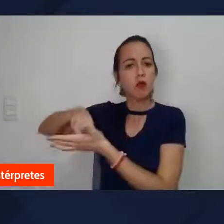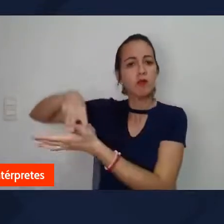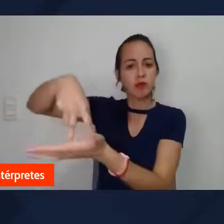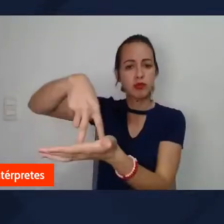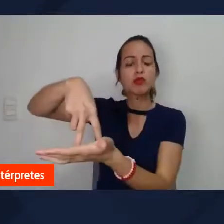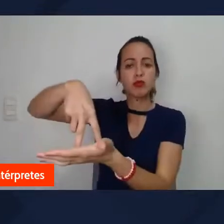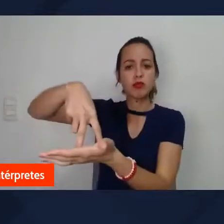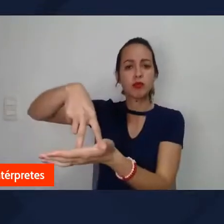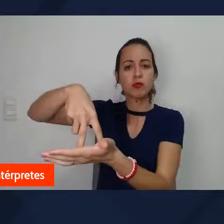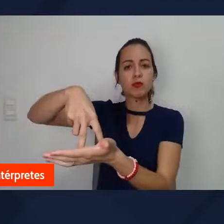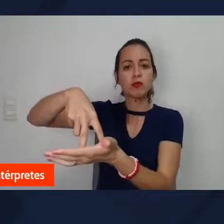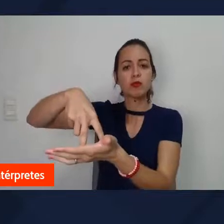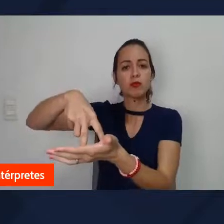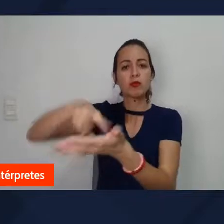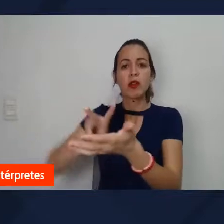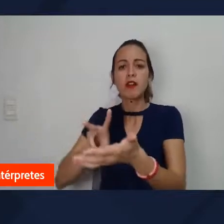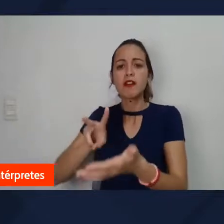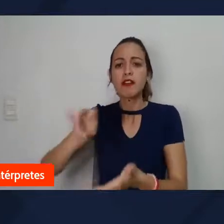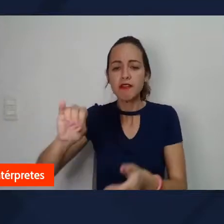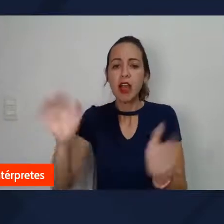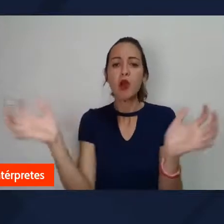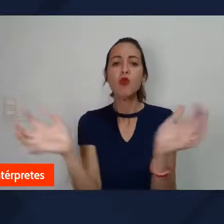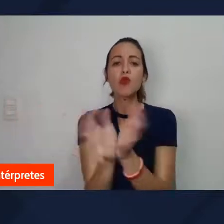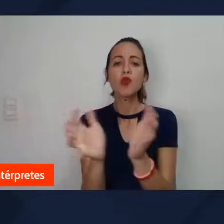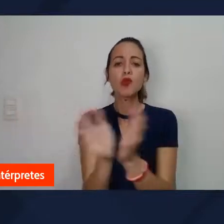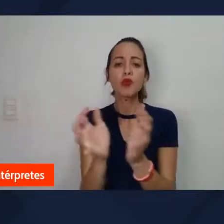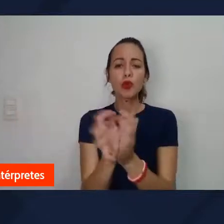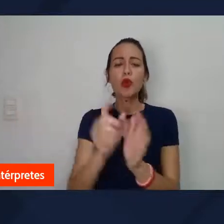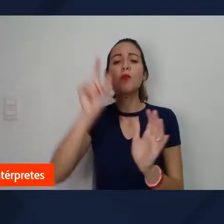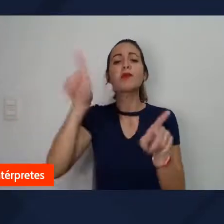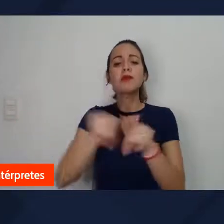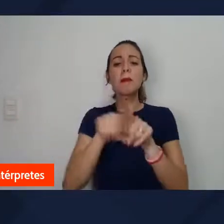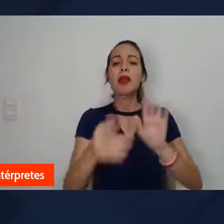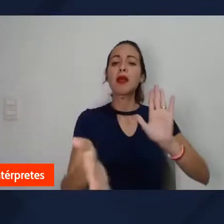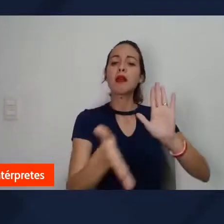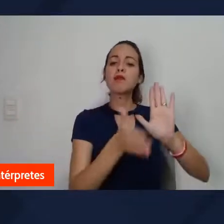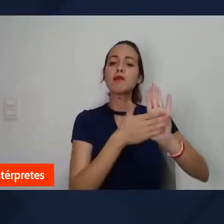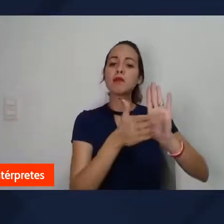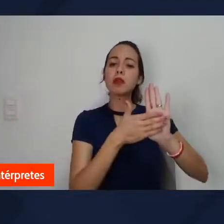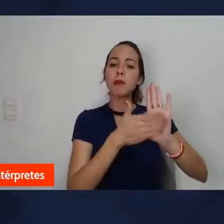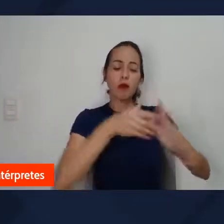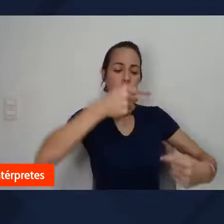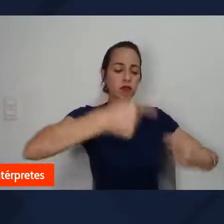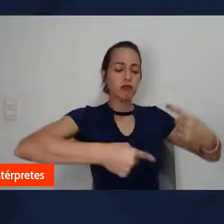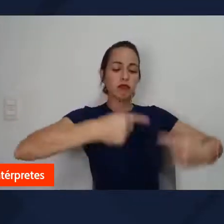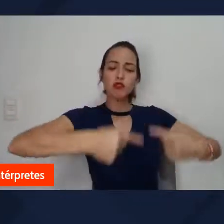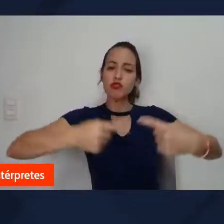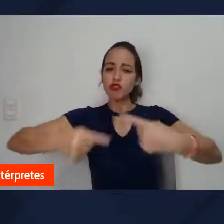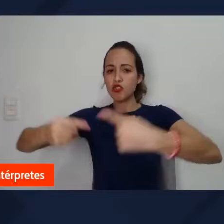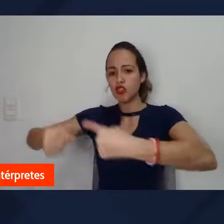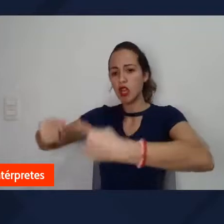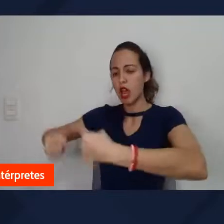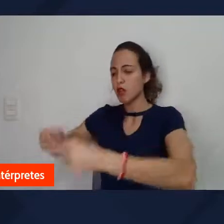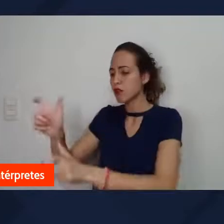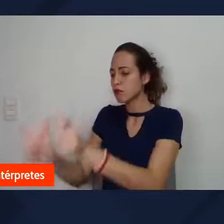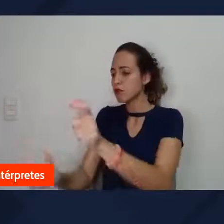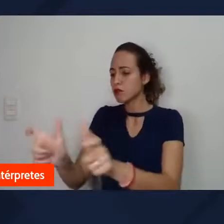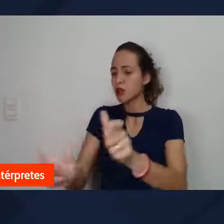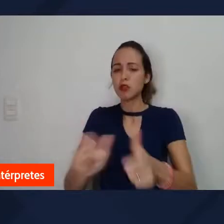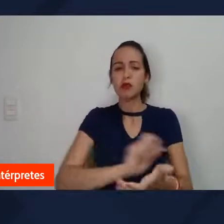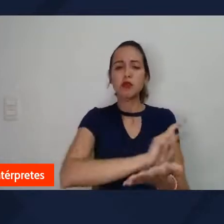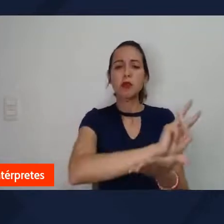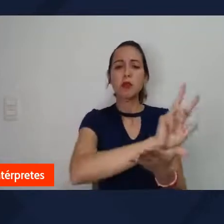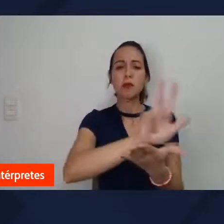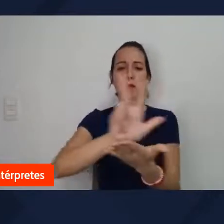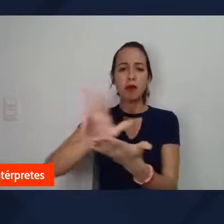individuais, são coletivas e são propostas pelo encontro dialógico com o outro, na perspectiva da